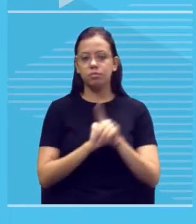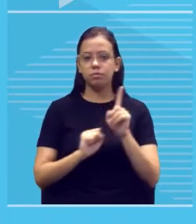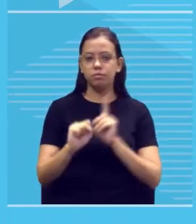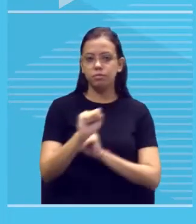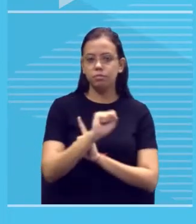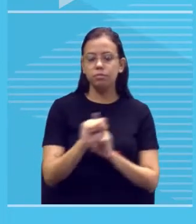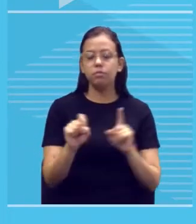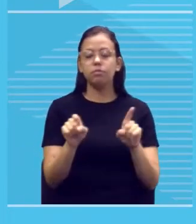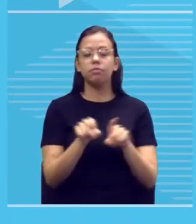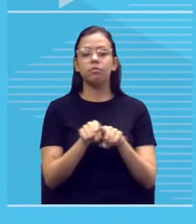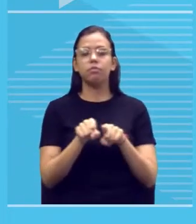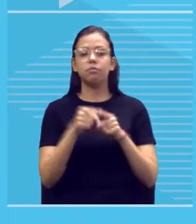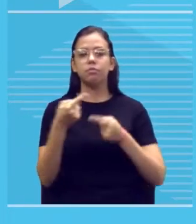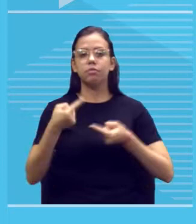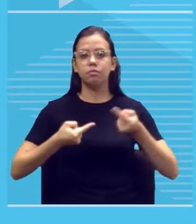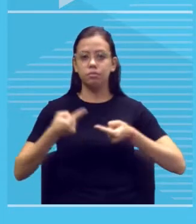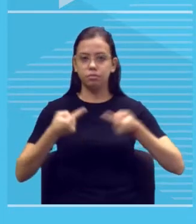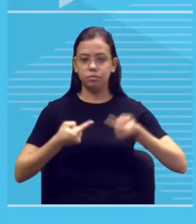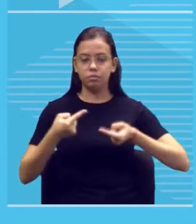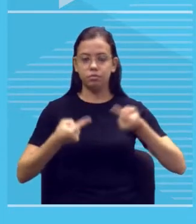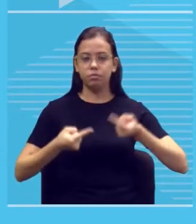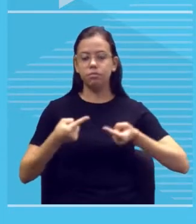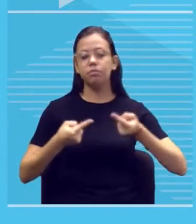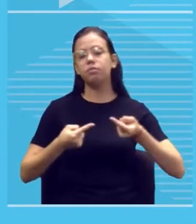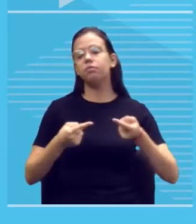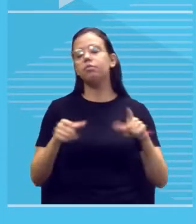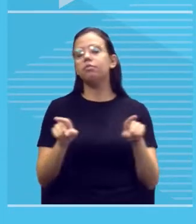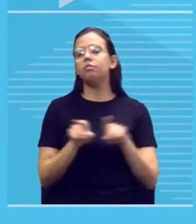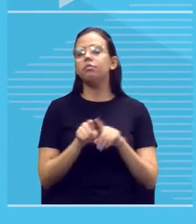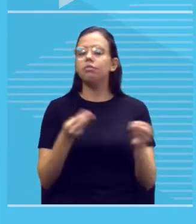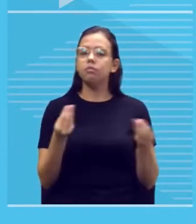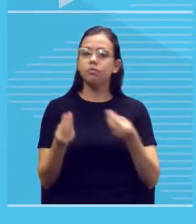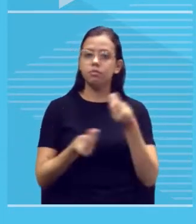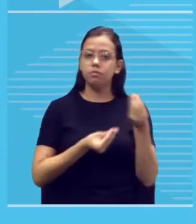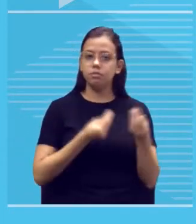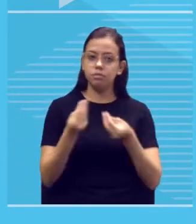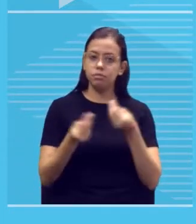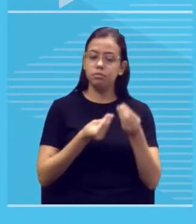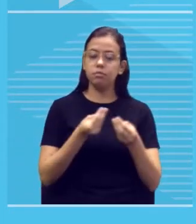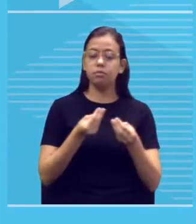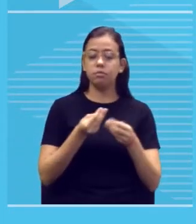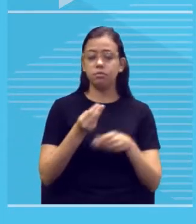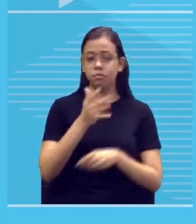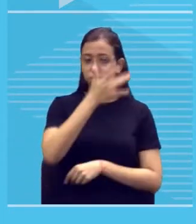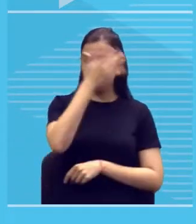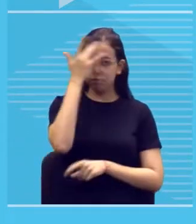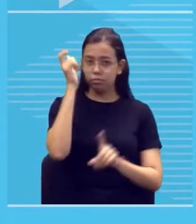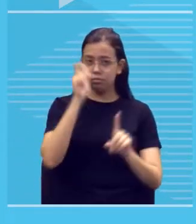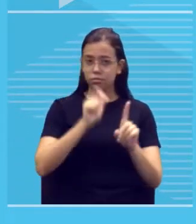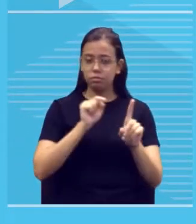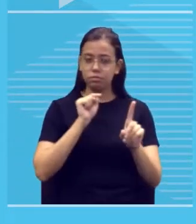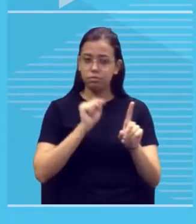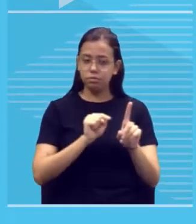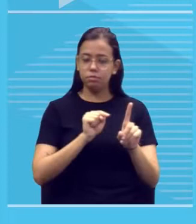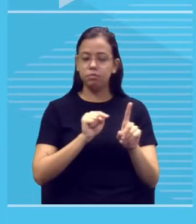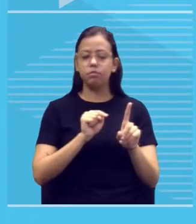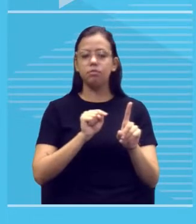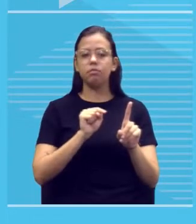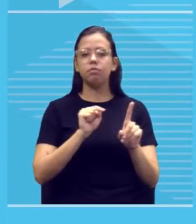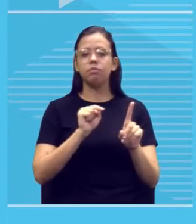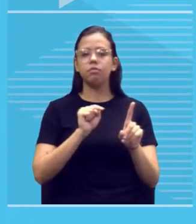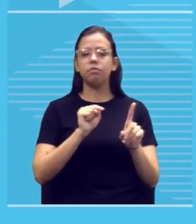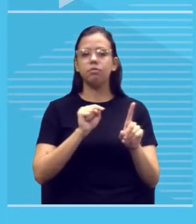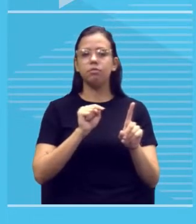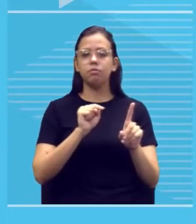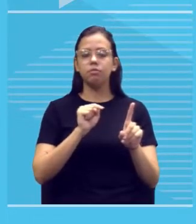a política certo e como o indivíduo é considerado dentro